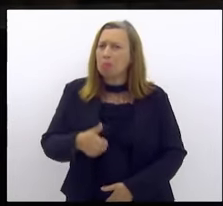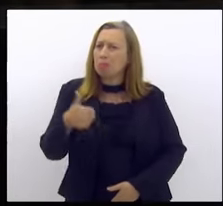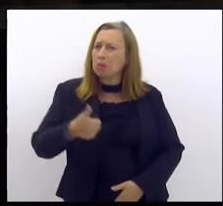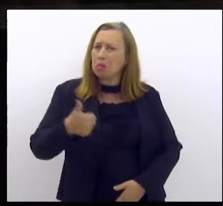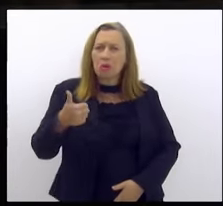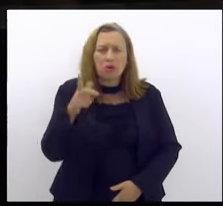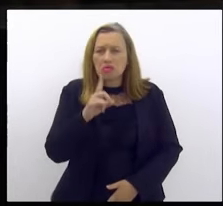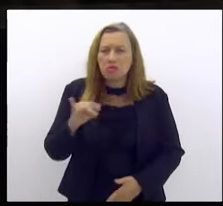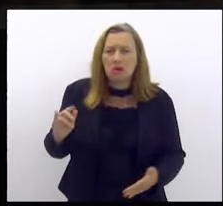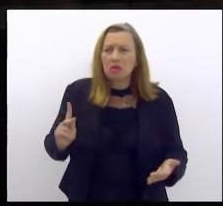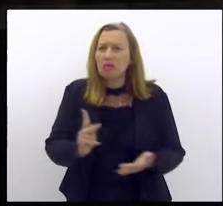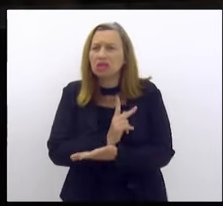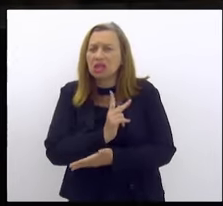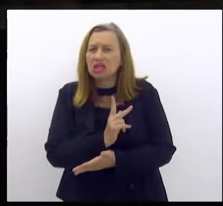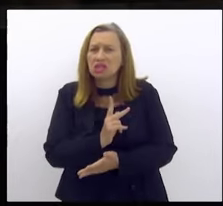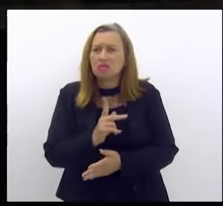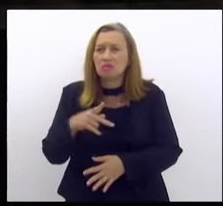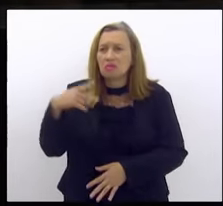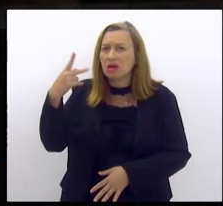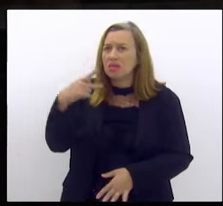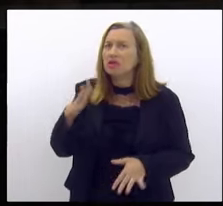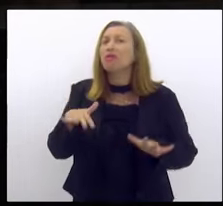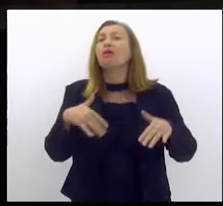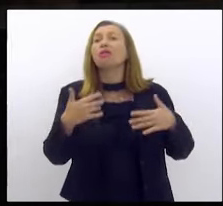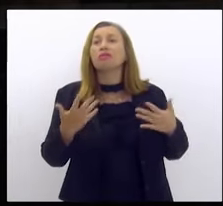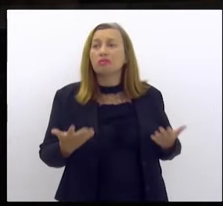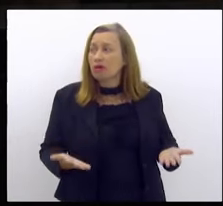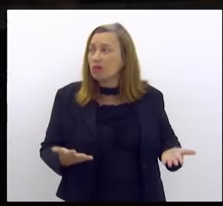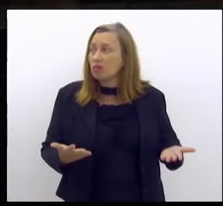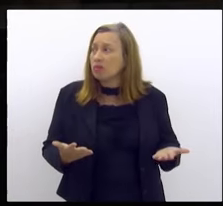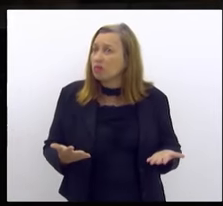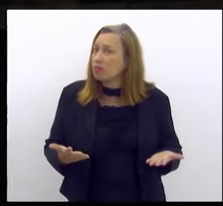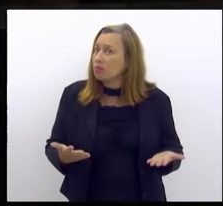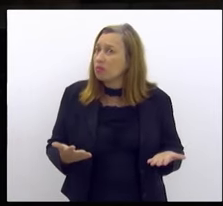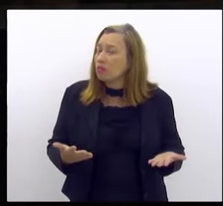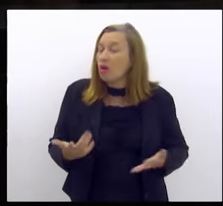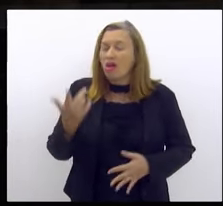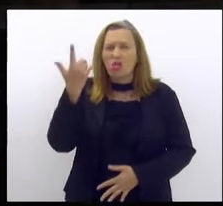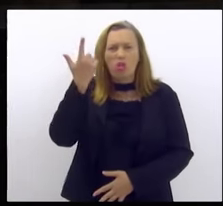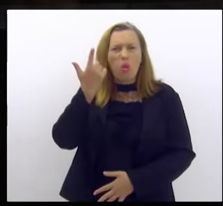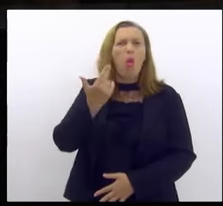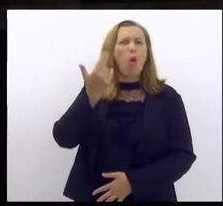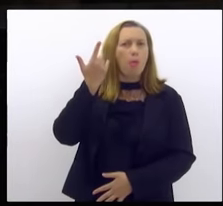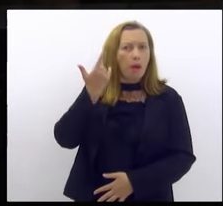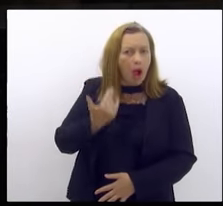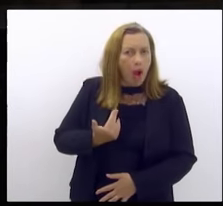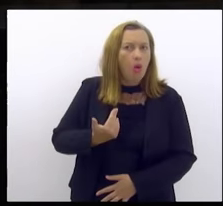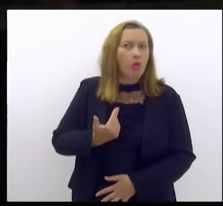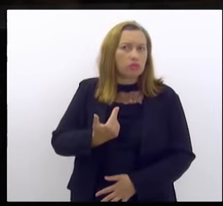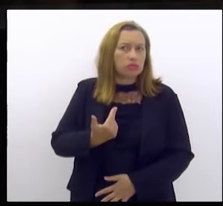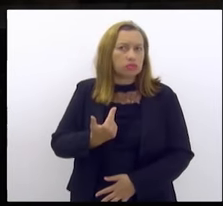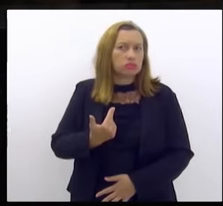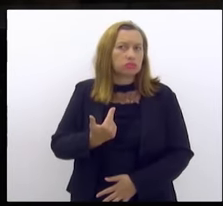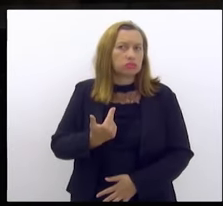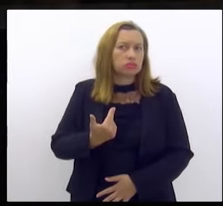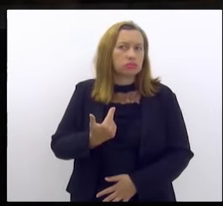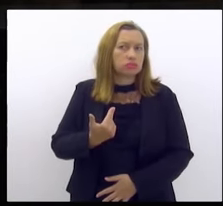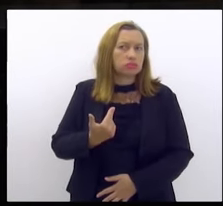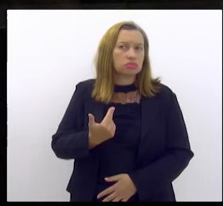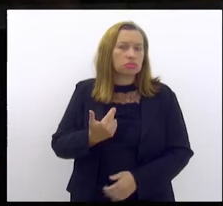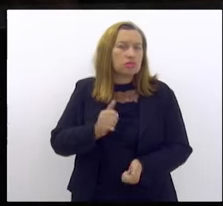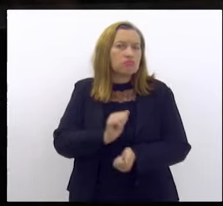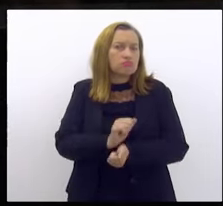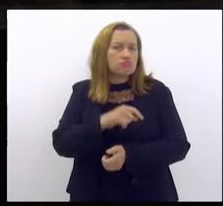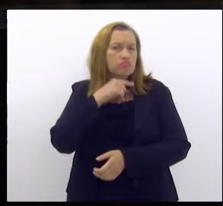que isso acontece no parlamento. Então, é absolutamente normal que parem essas